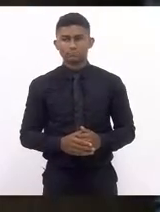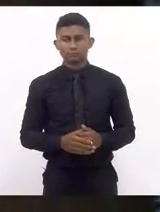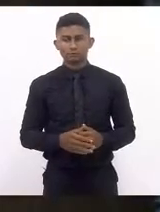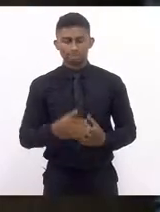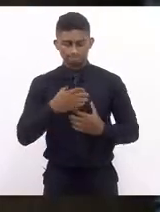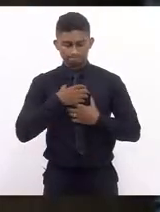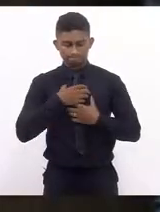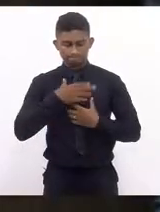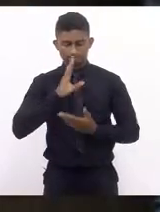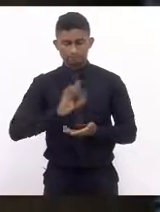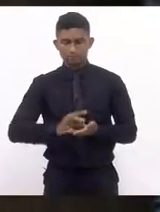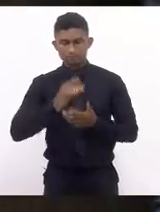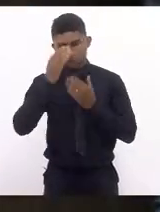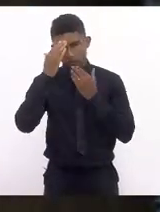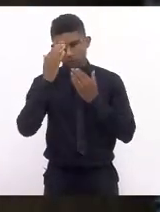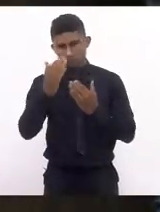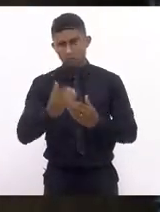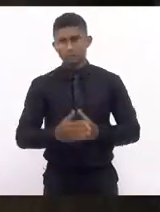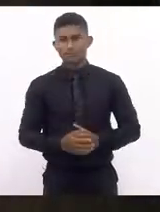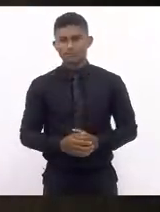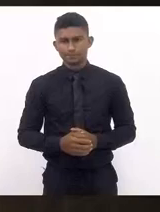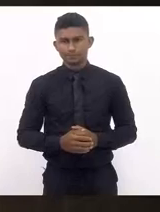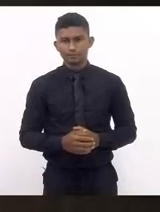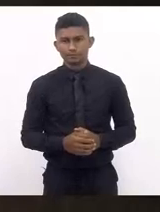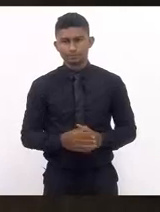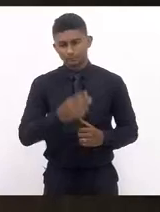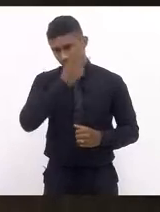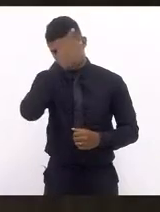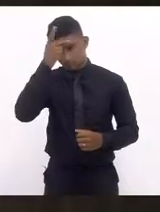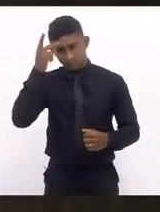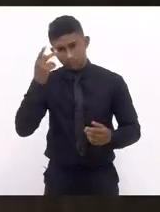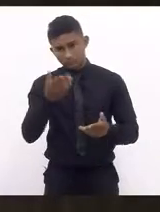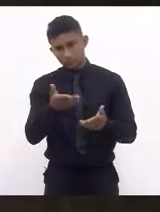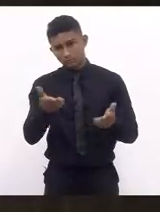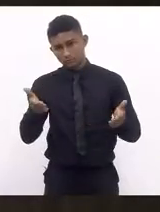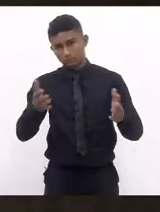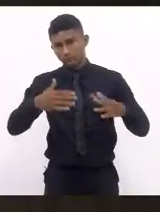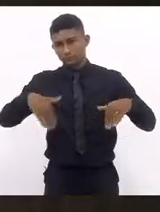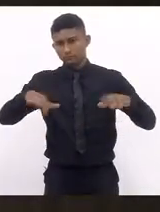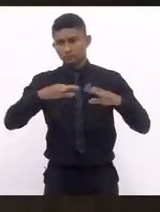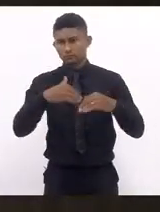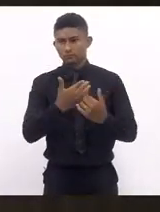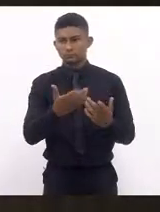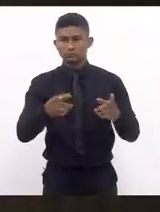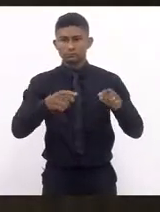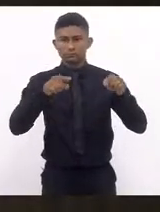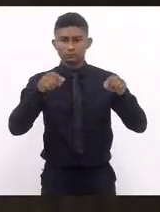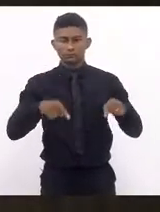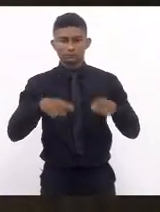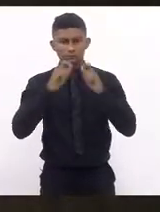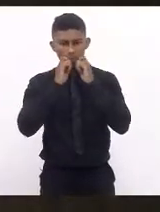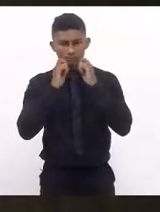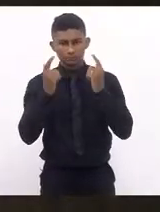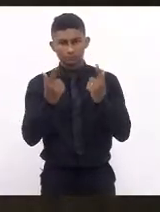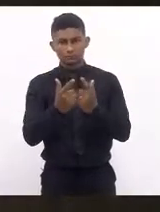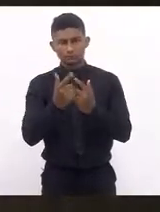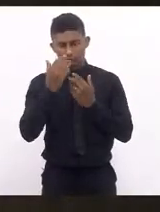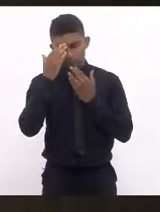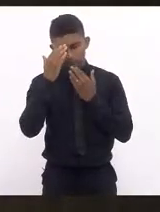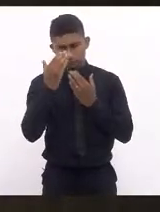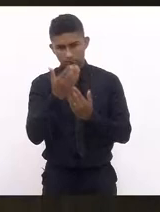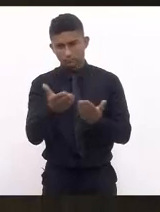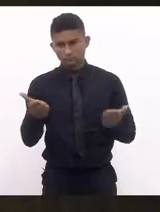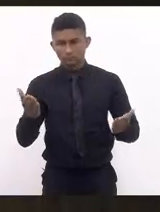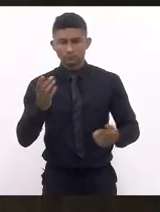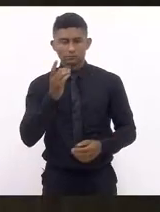gratidão a gratidão a todas as pessoas aos funcionários aqui dessa casa aos